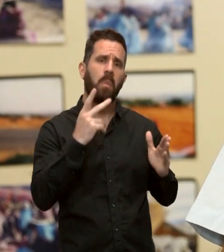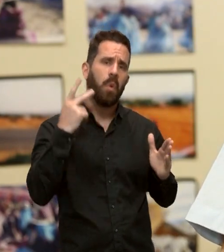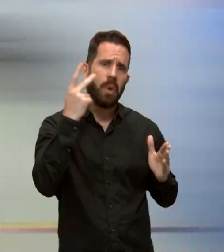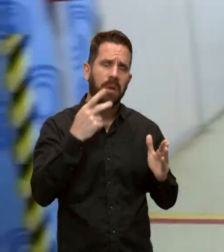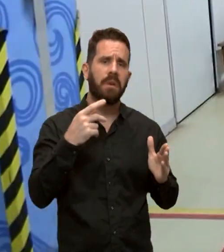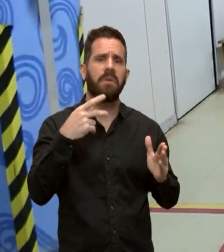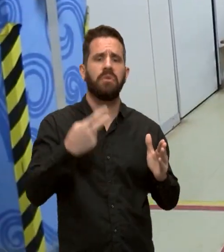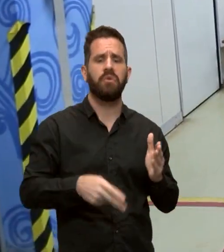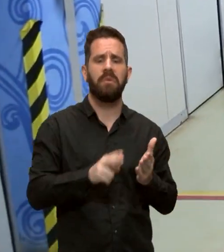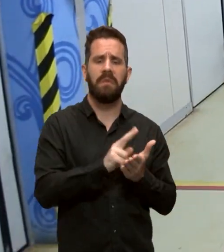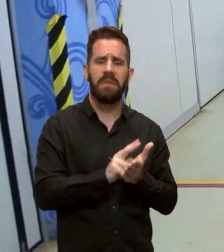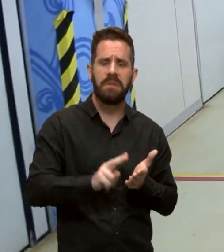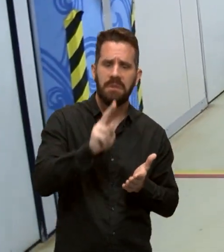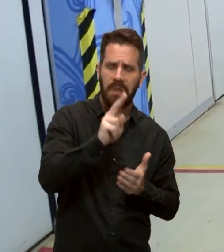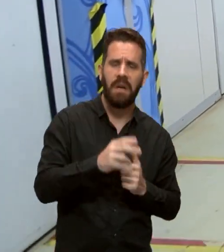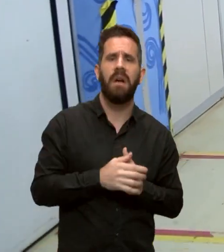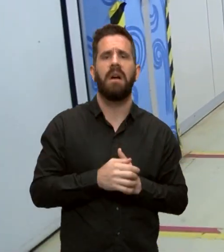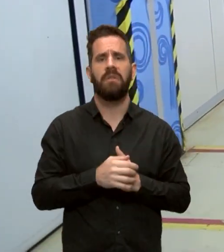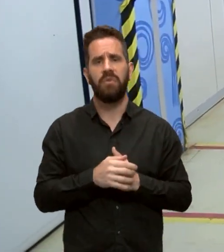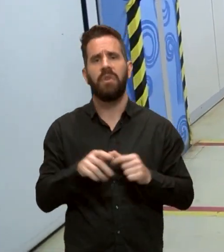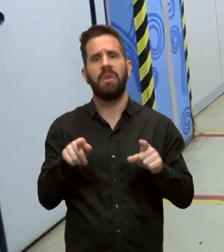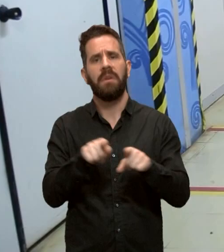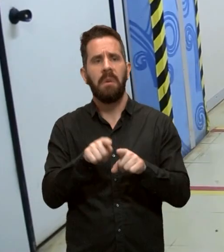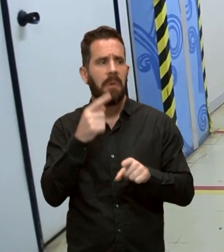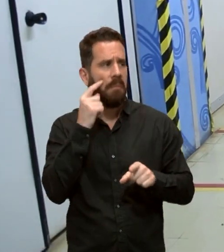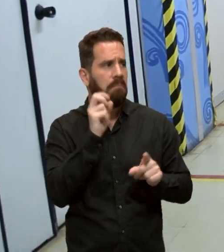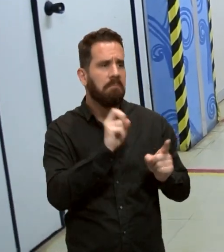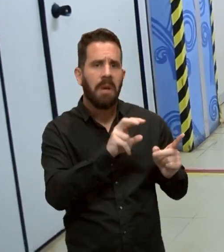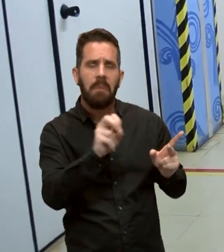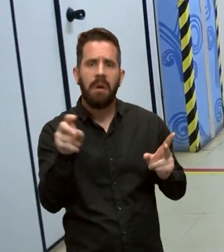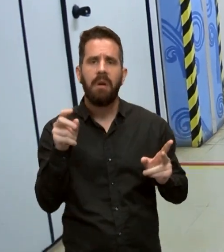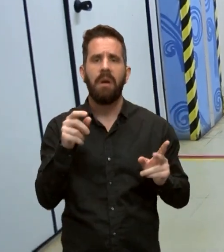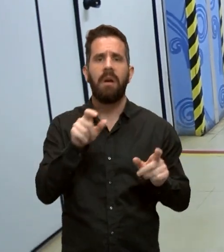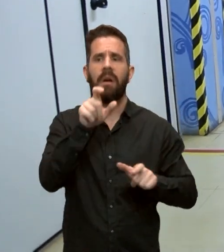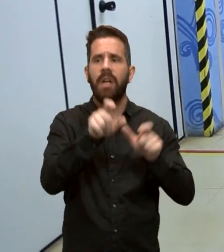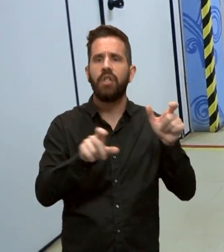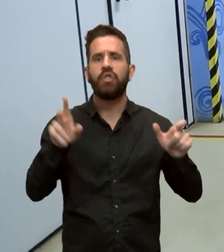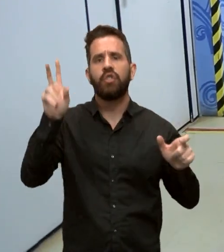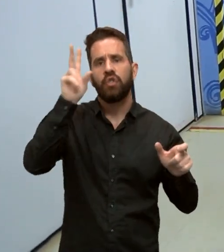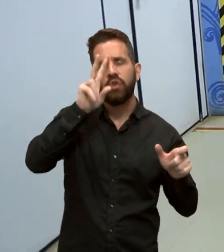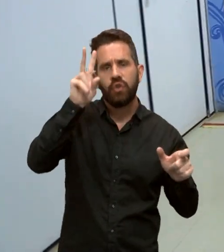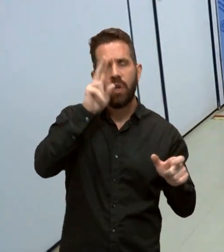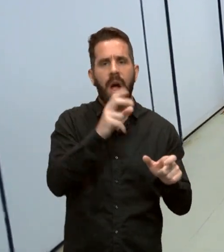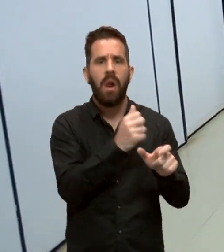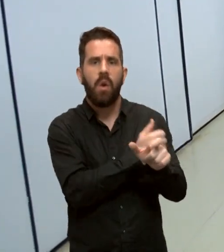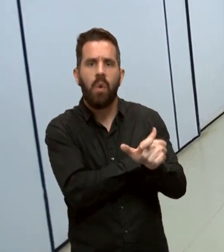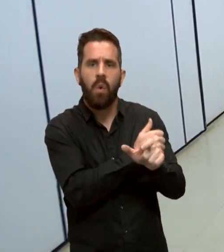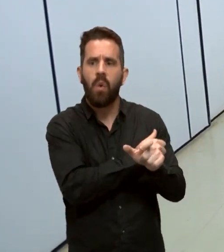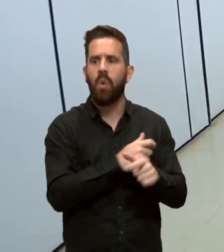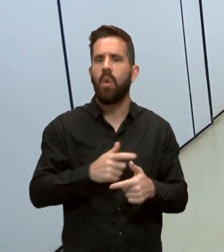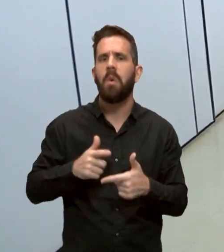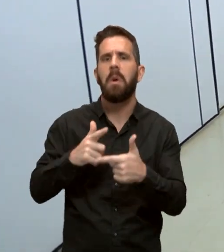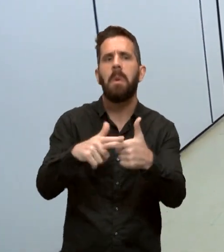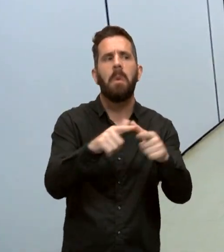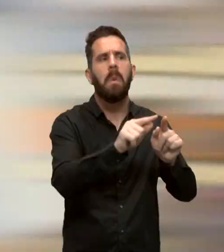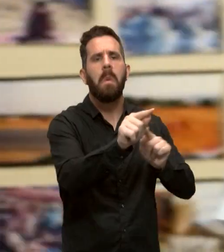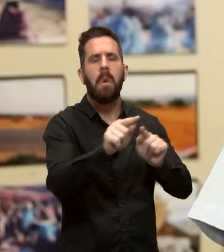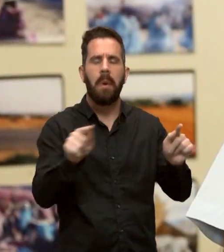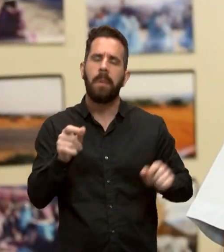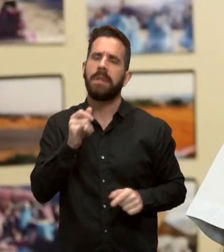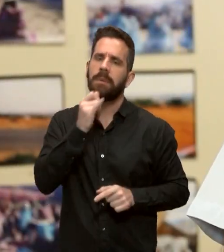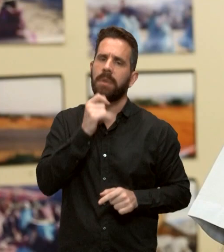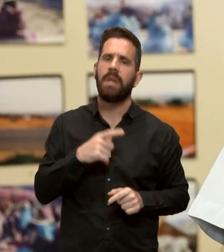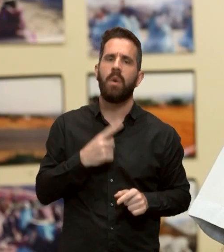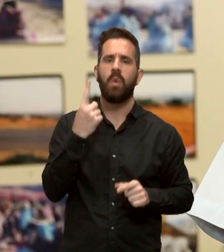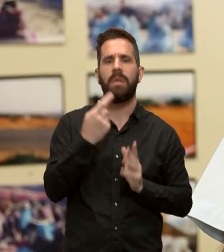recupera uma trajetória de alunos, de problemática. Por exemplo, tem um texto, os